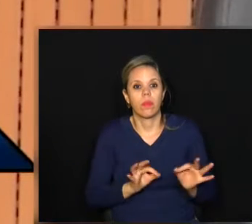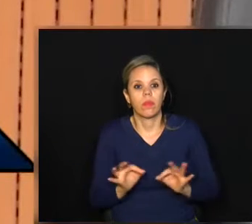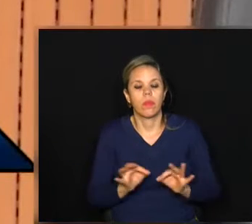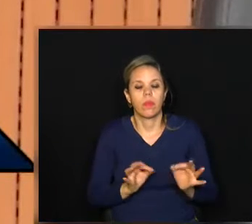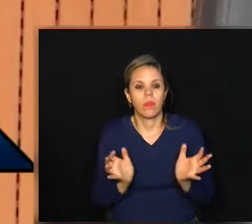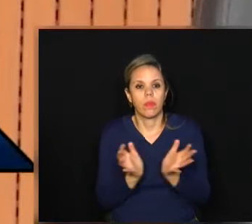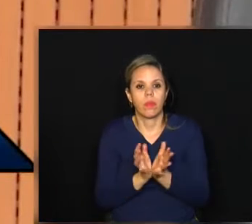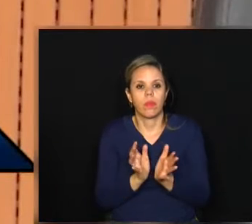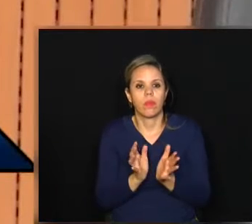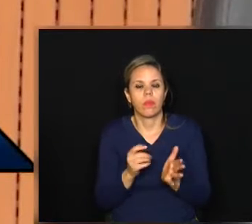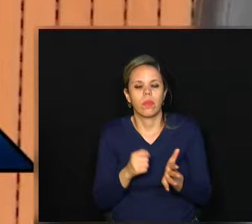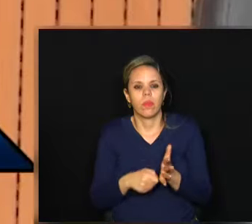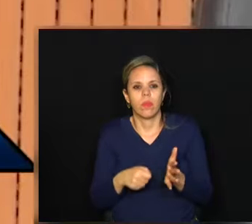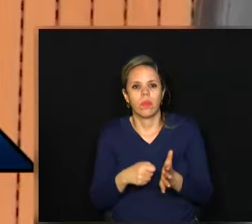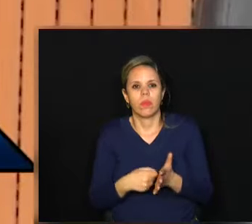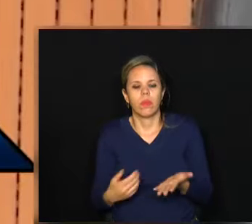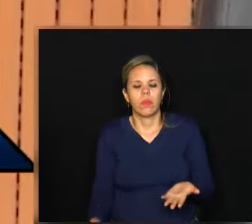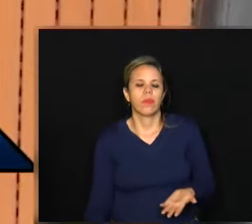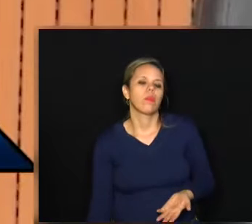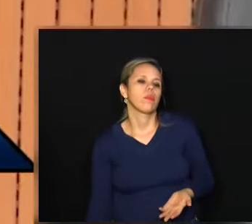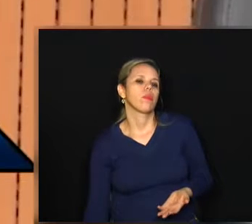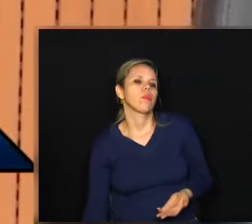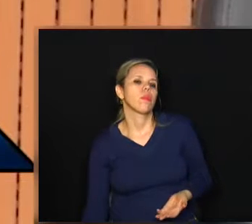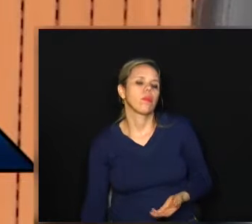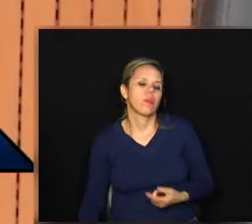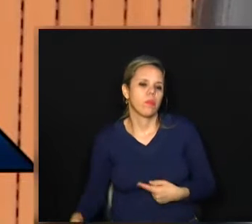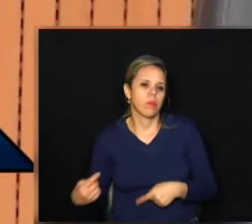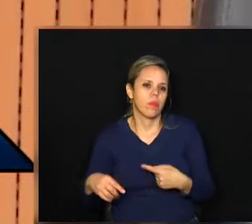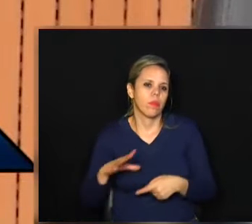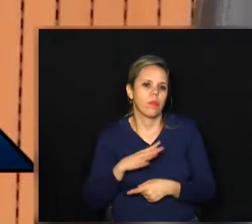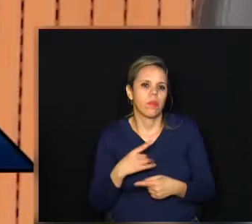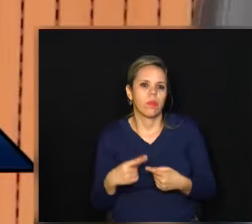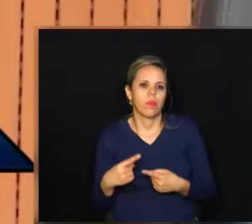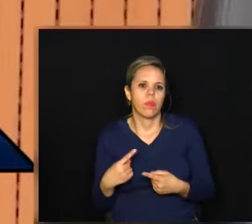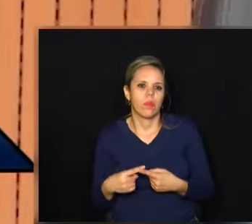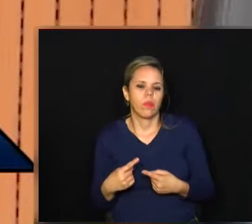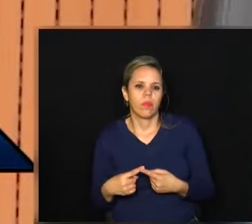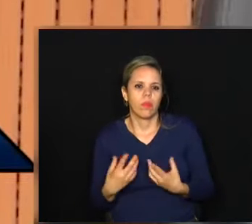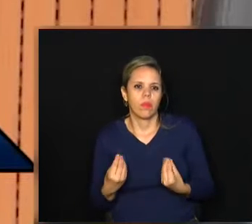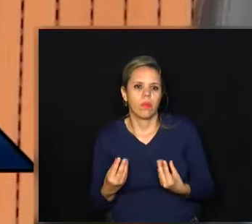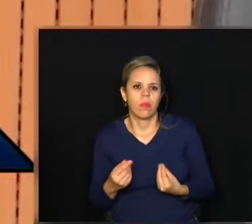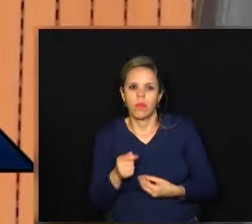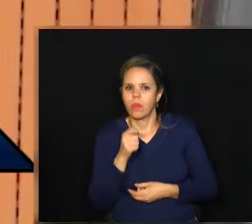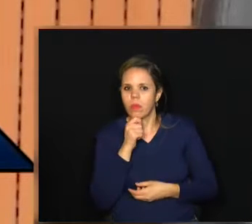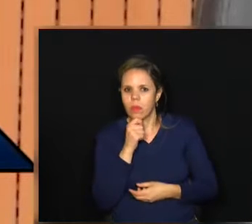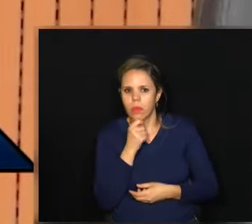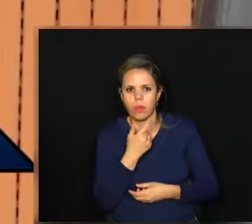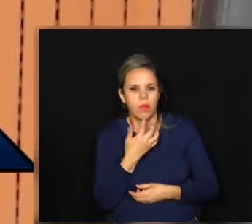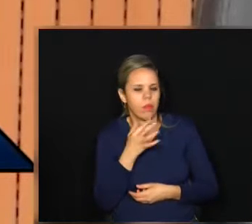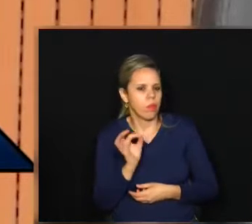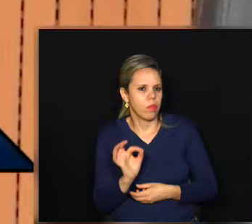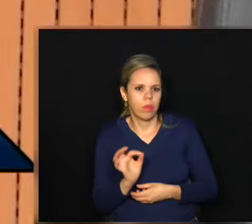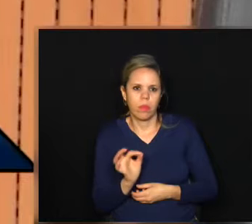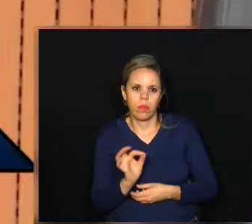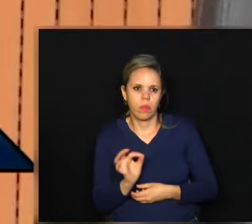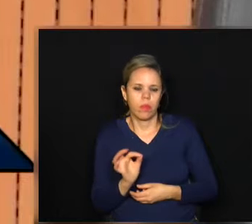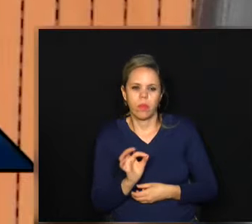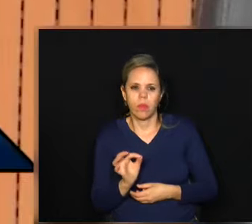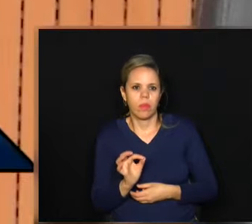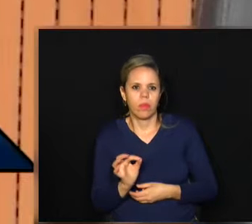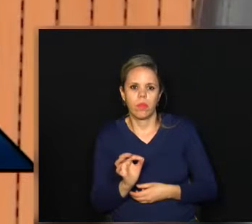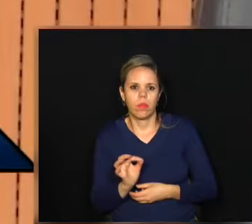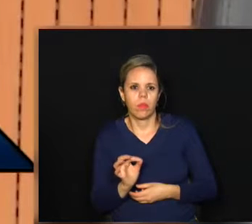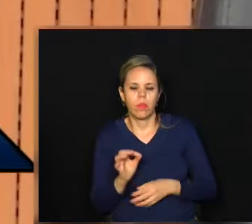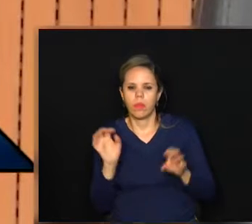comissão justamente para isso, para discutir para a cidade, até porque muitos ainda não conhecem essa